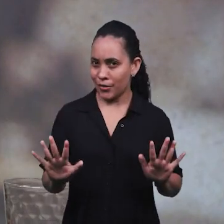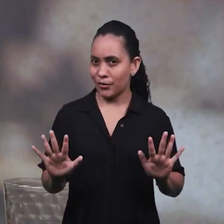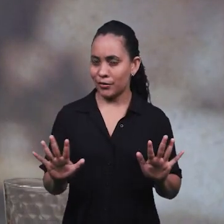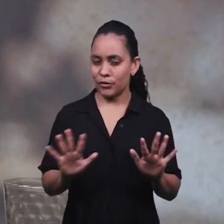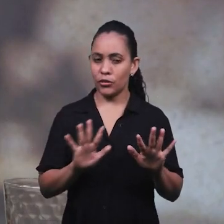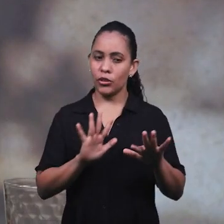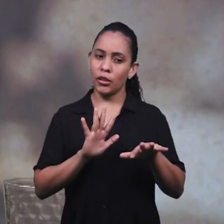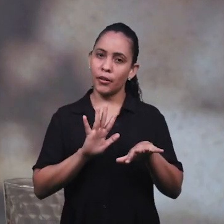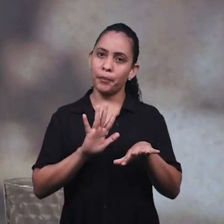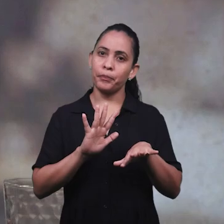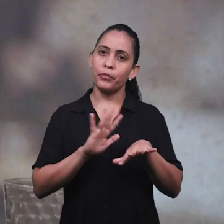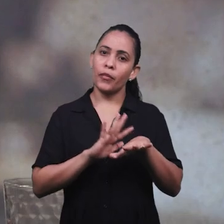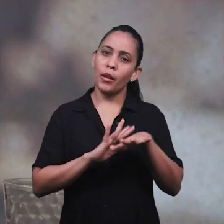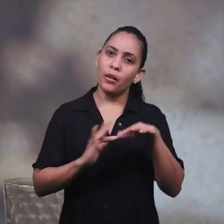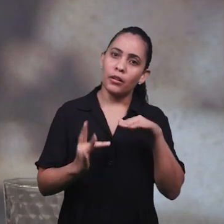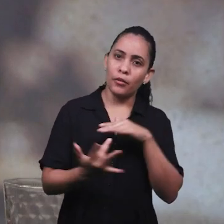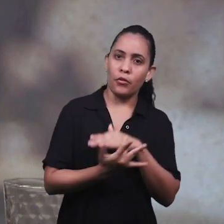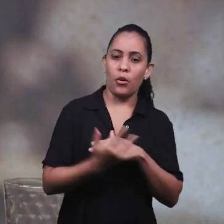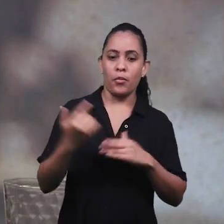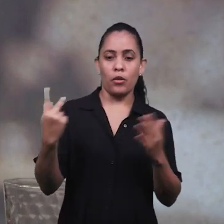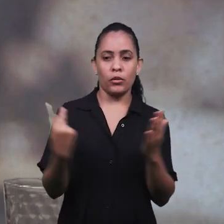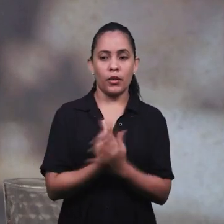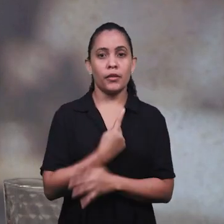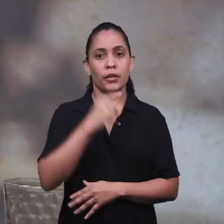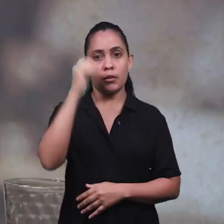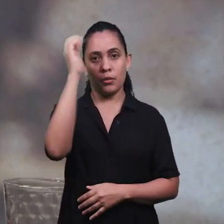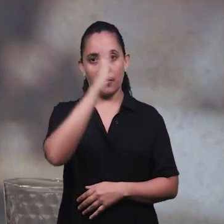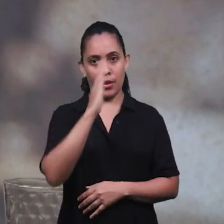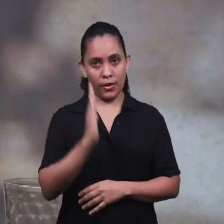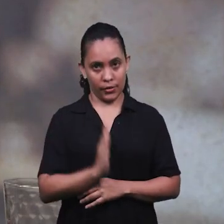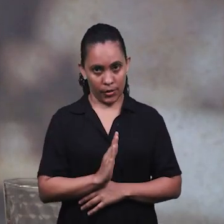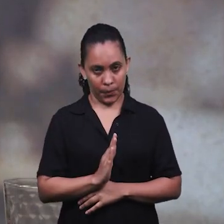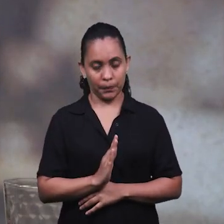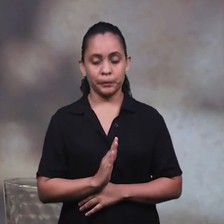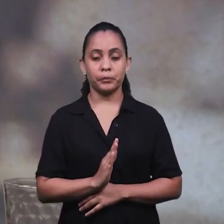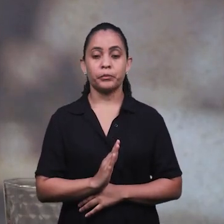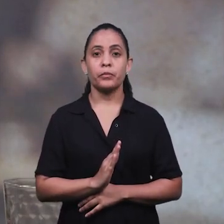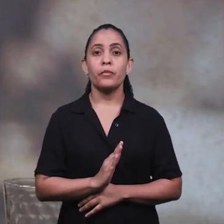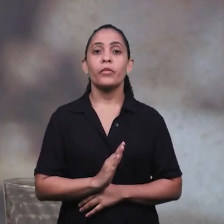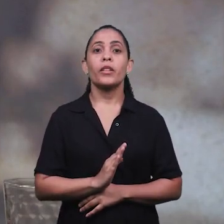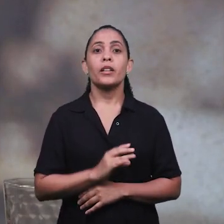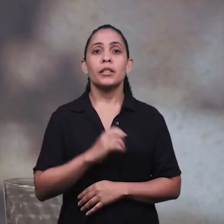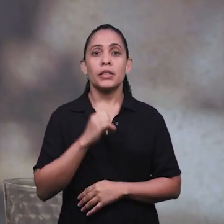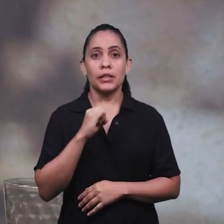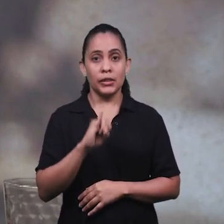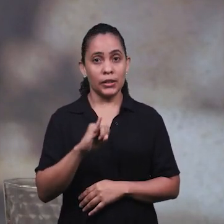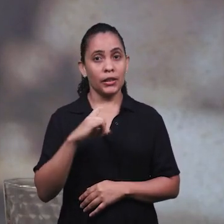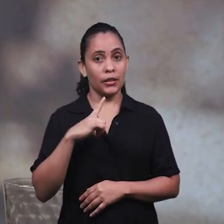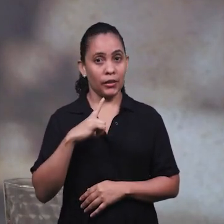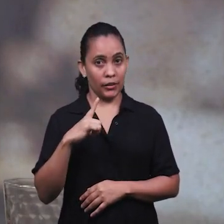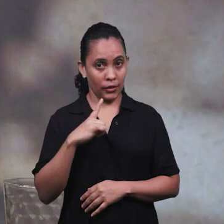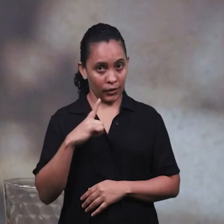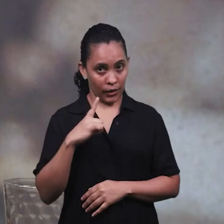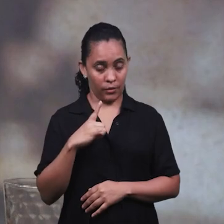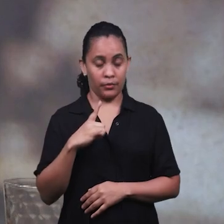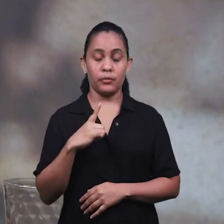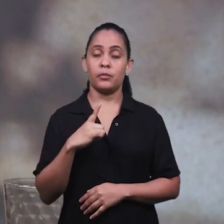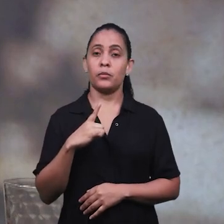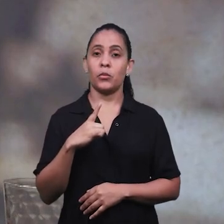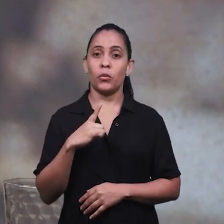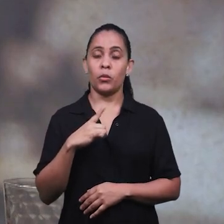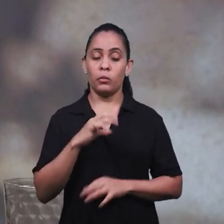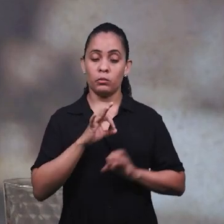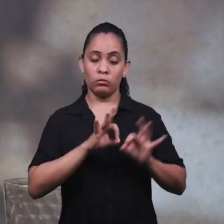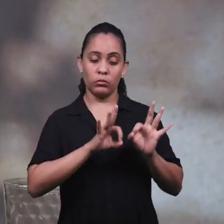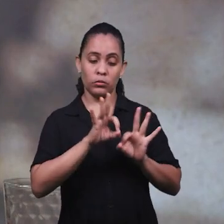plataformas. Então, o que acontece no Brasil quando a gente tem uma ausência legal? Você tem uma construção jurisprudencial, você tem